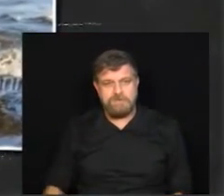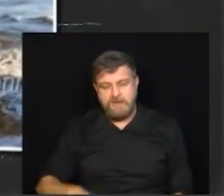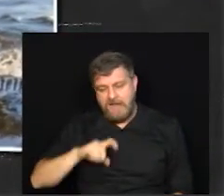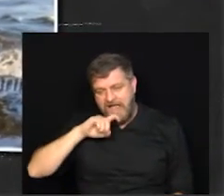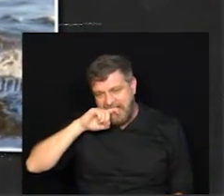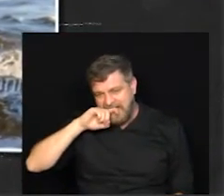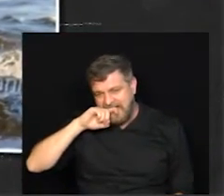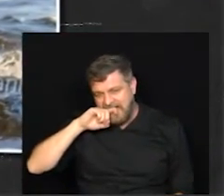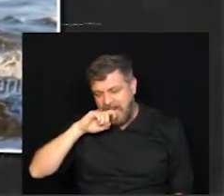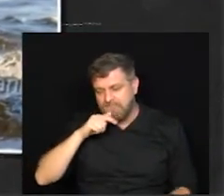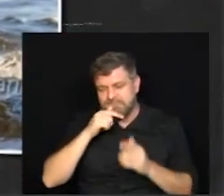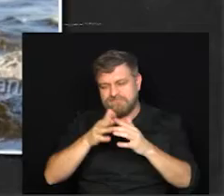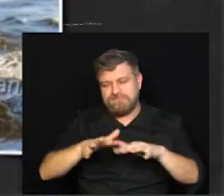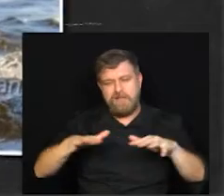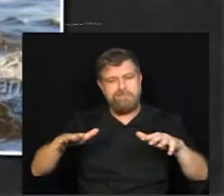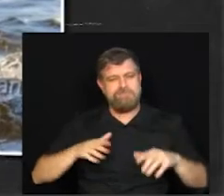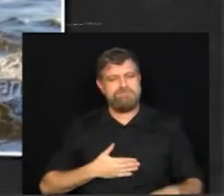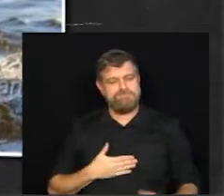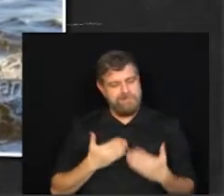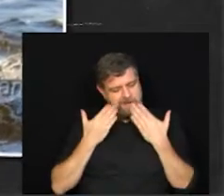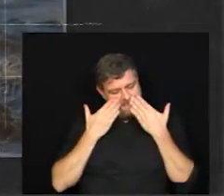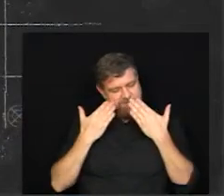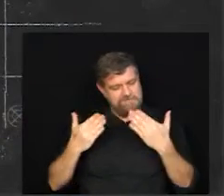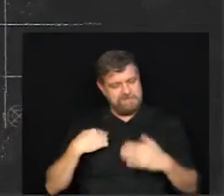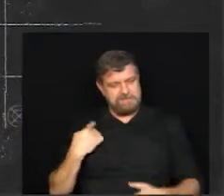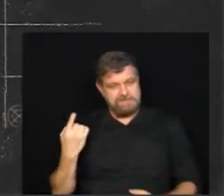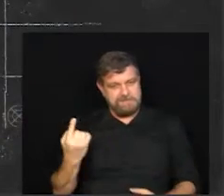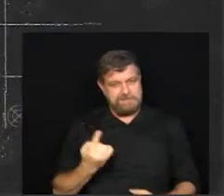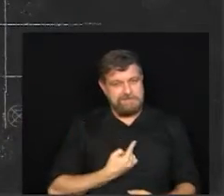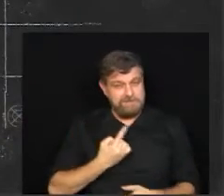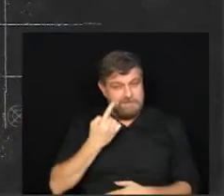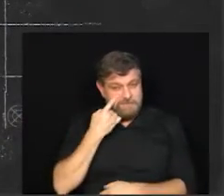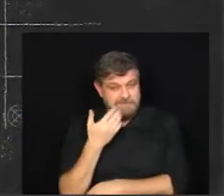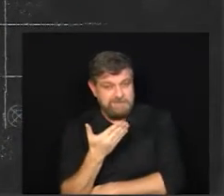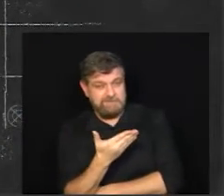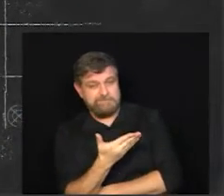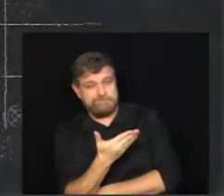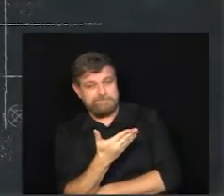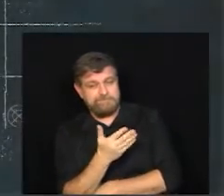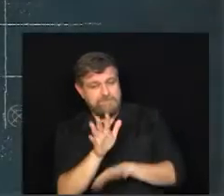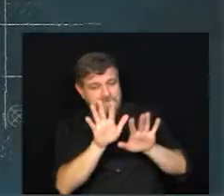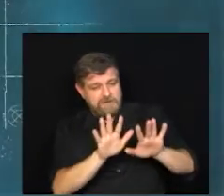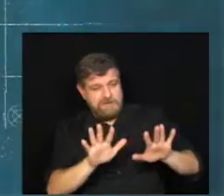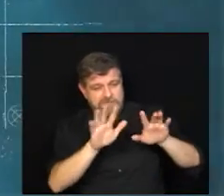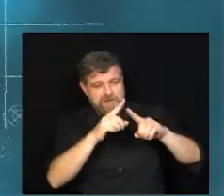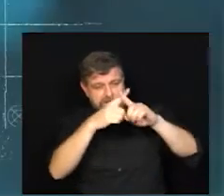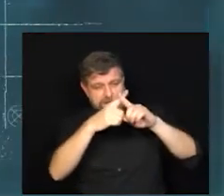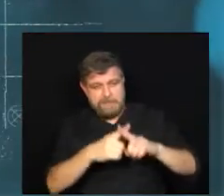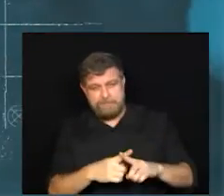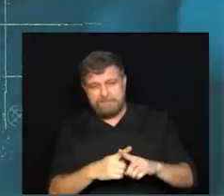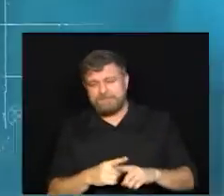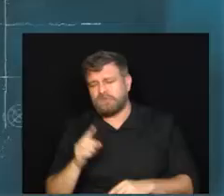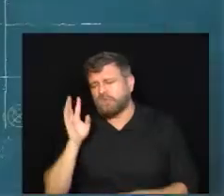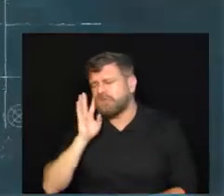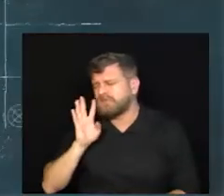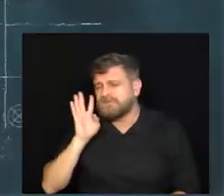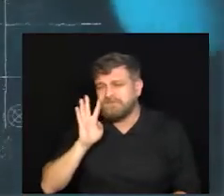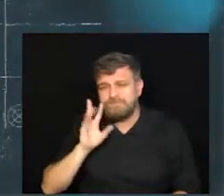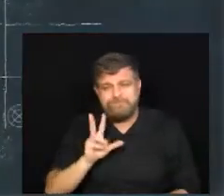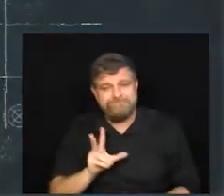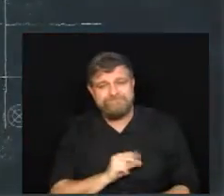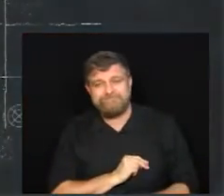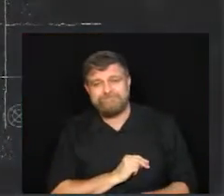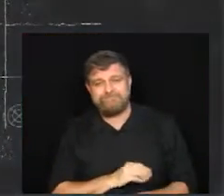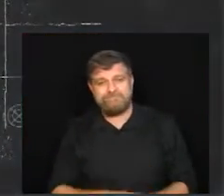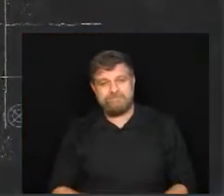seu quintal ser um mar, viu, Juninho? Enquanto isso, a gente está vendo algumas imagens aí de competições, muito bacana.